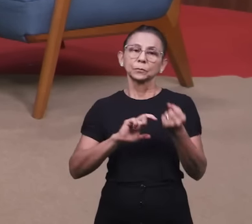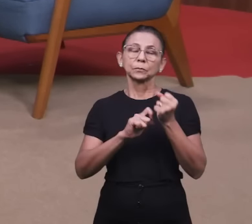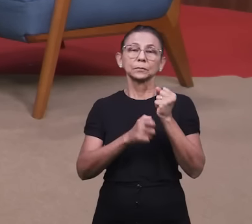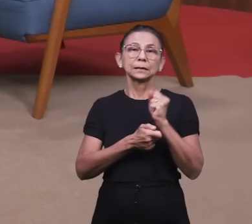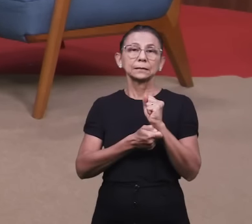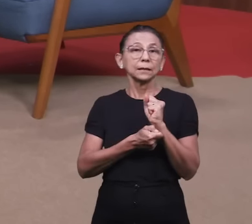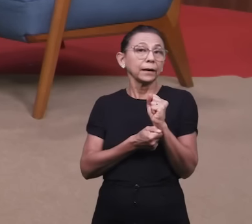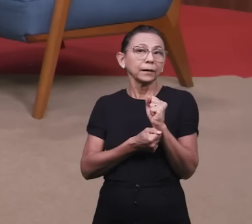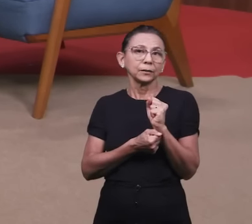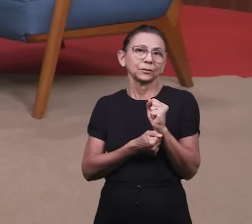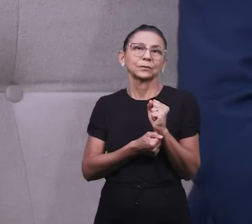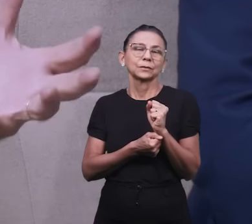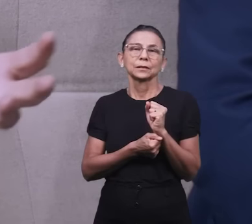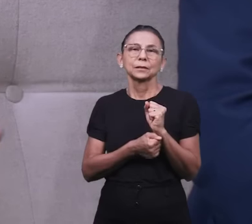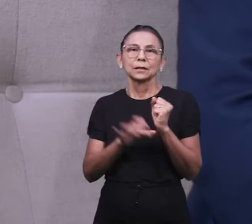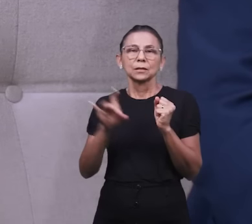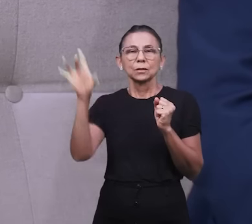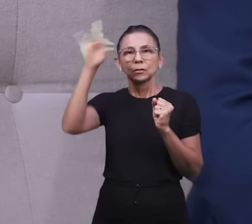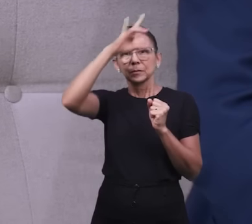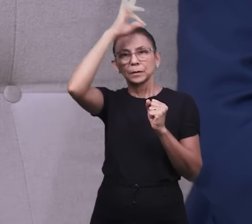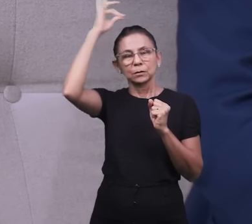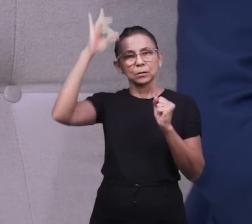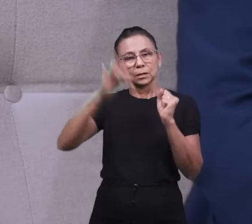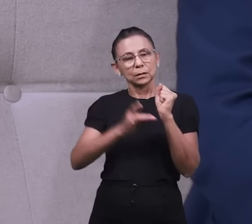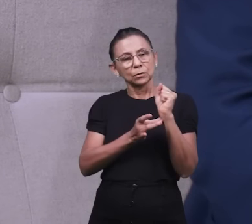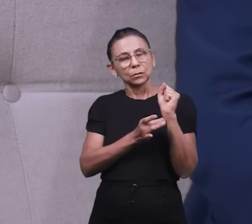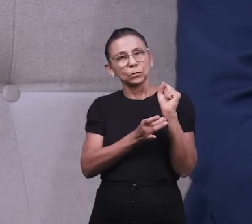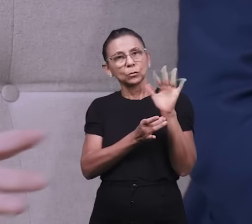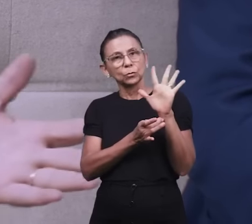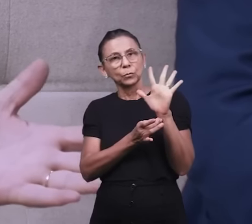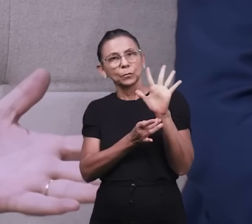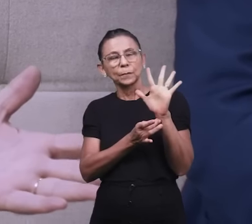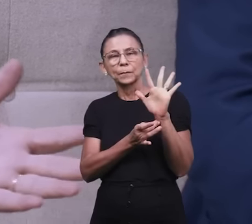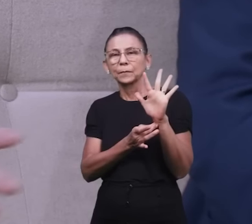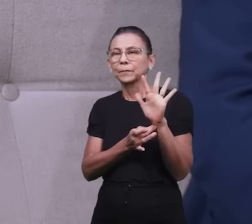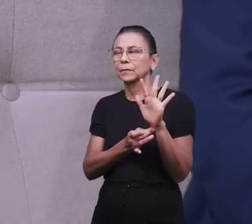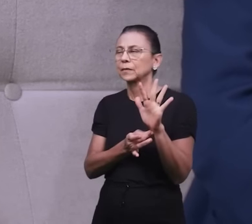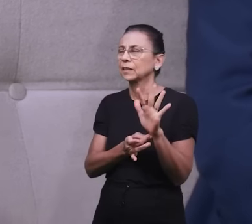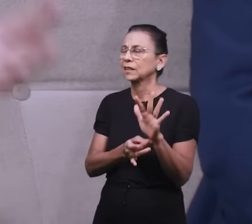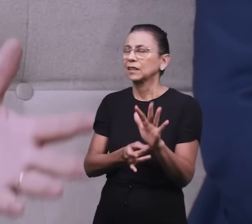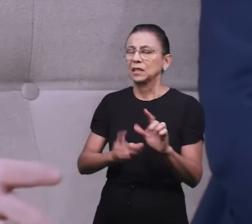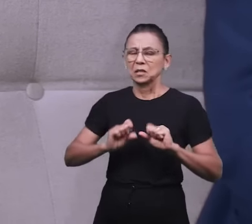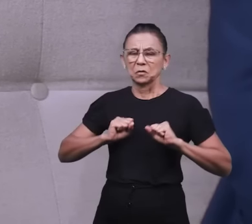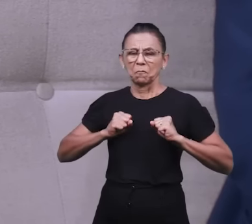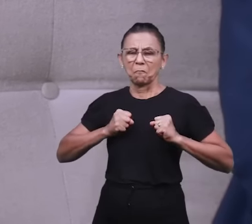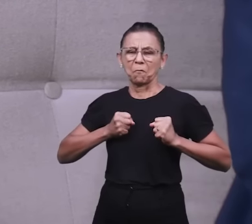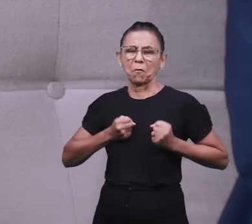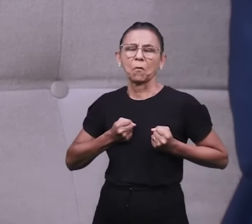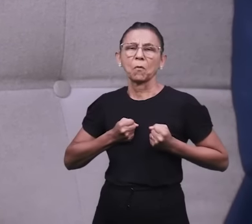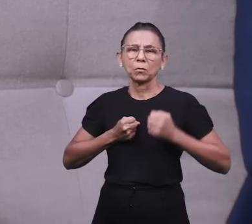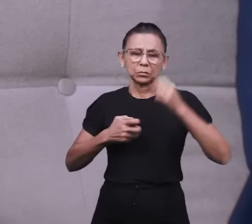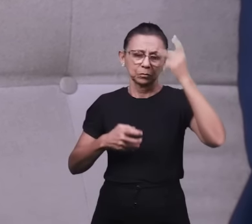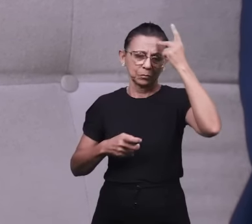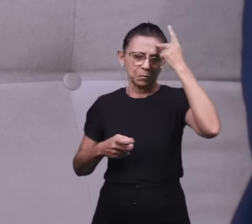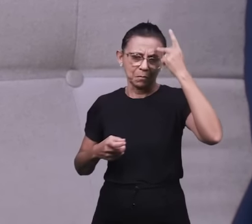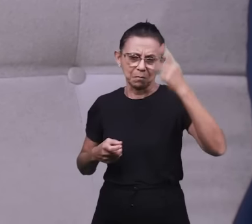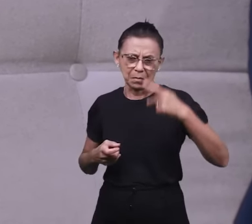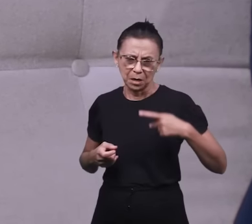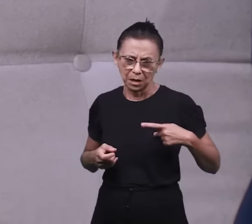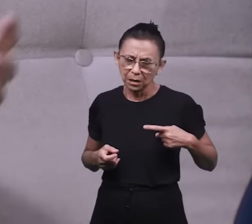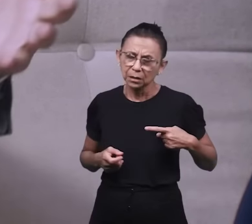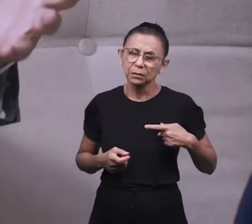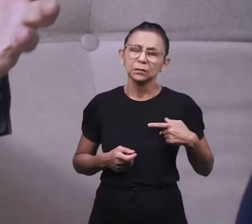o mistério só o espírito santo revela não adianta o homem se debater que ele não consegue